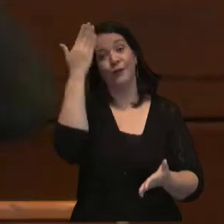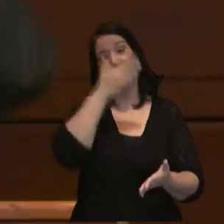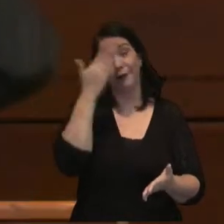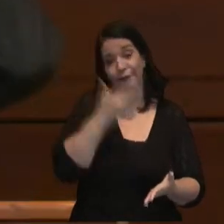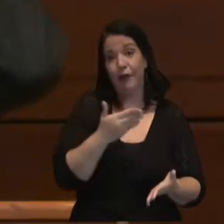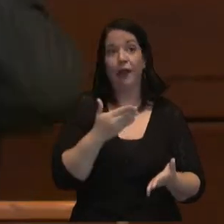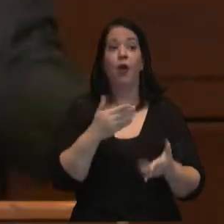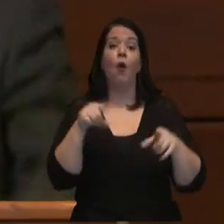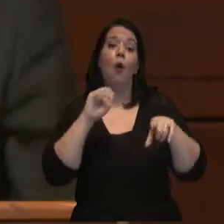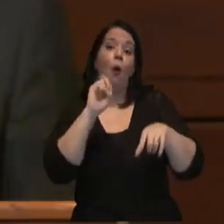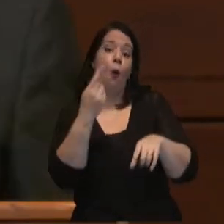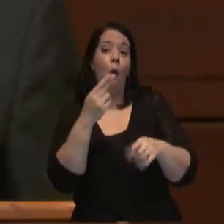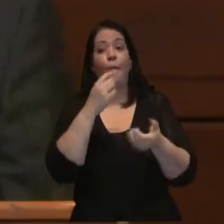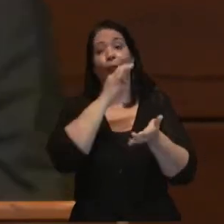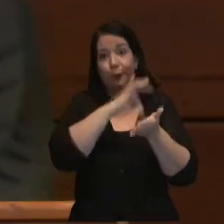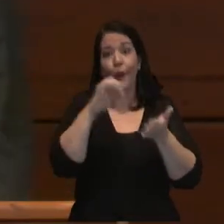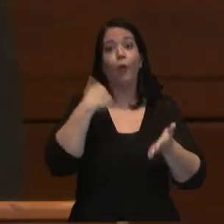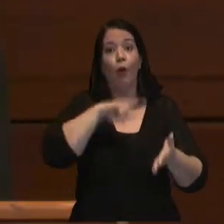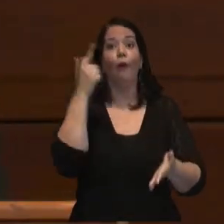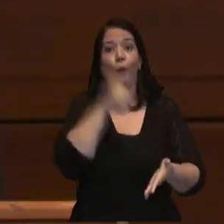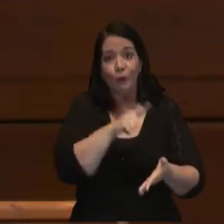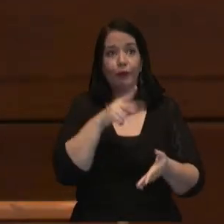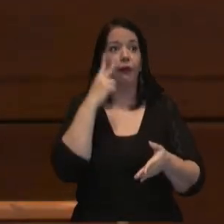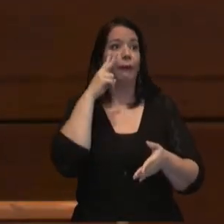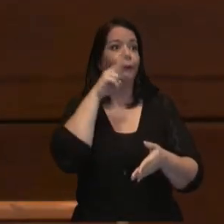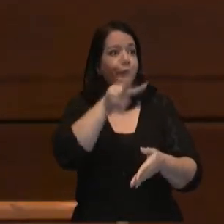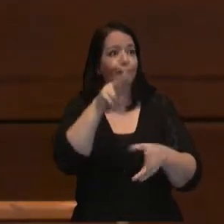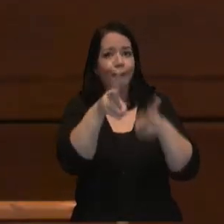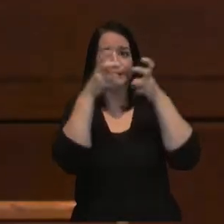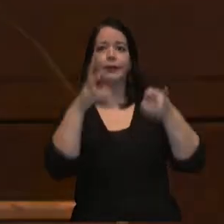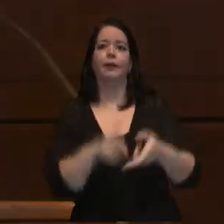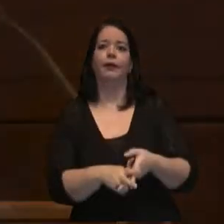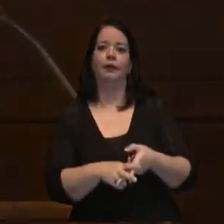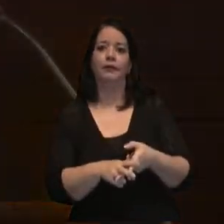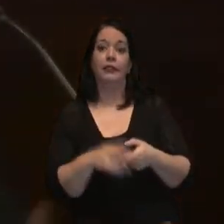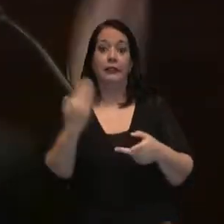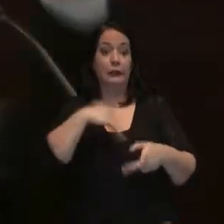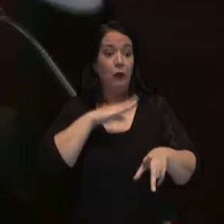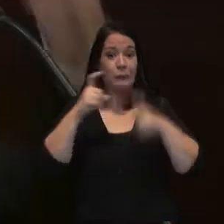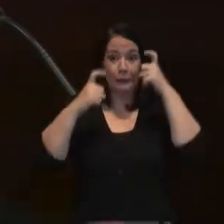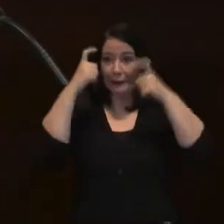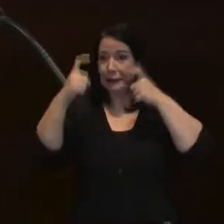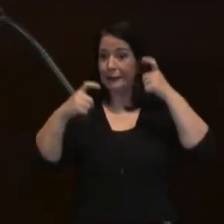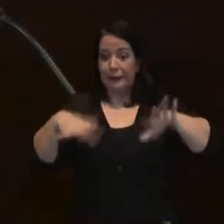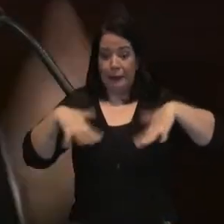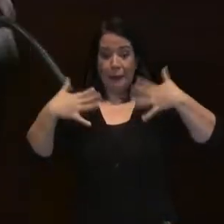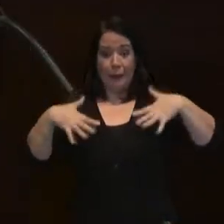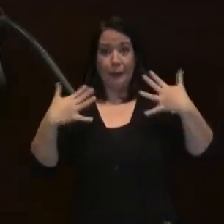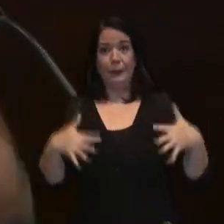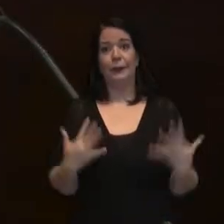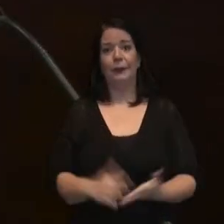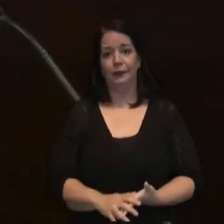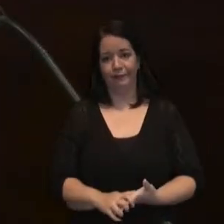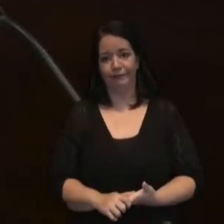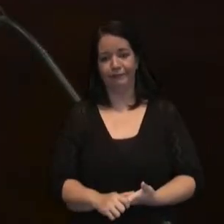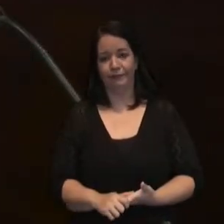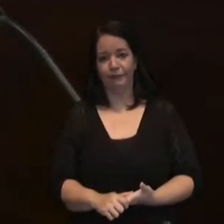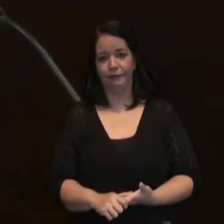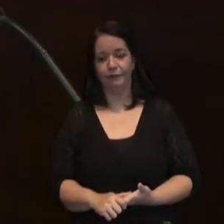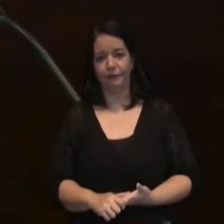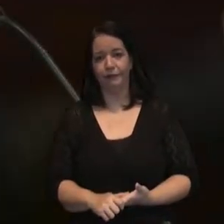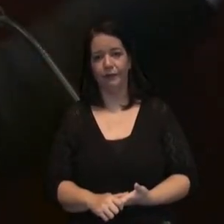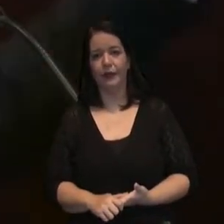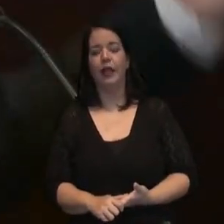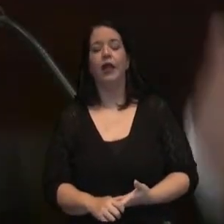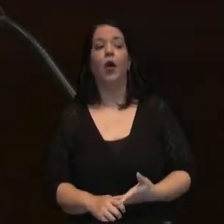que certamente eu e você nós faríamos também: ai de mim, ah, meu Senhor, ai, Eliseu,